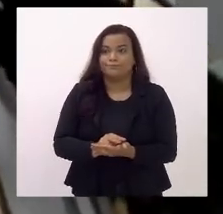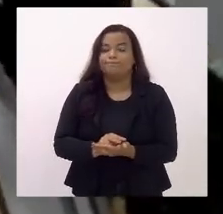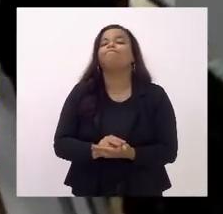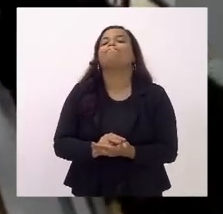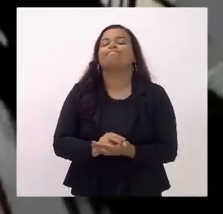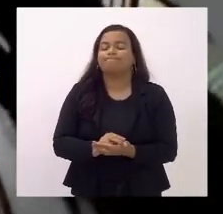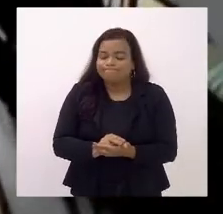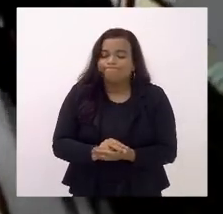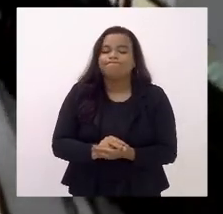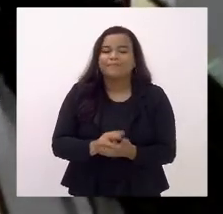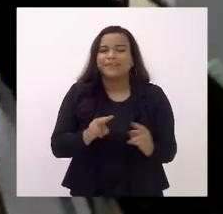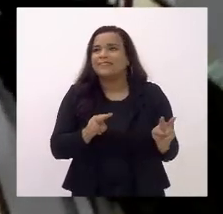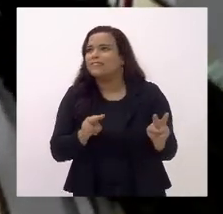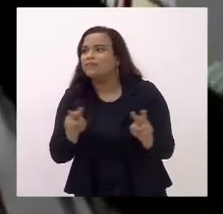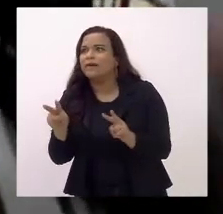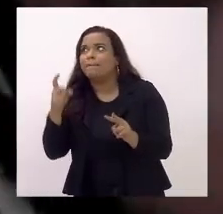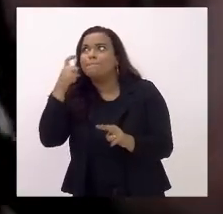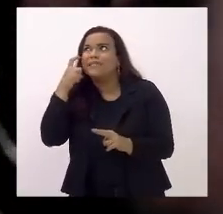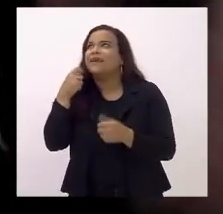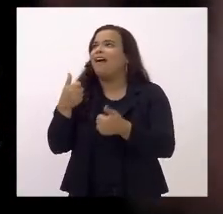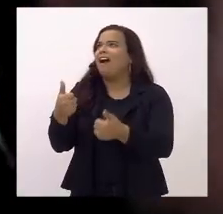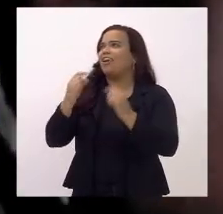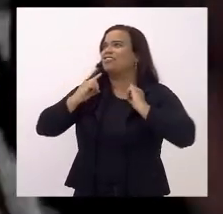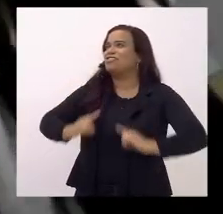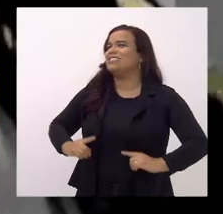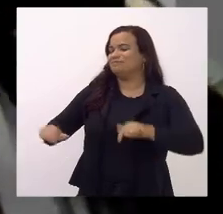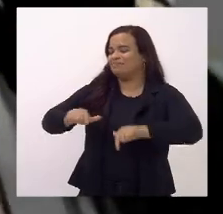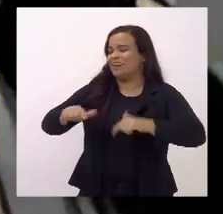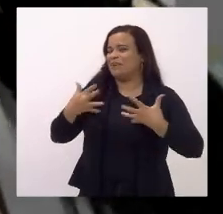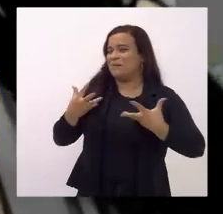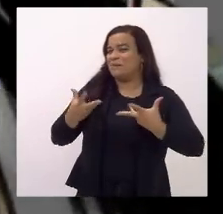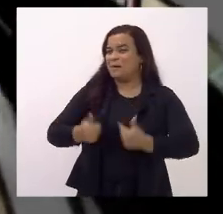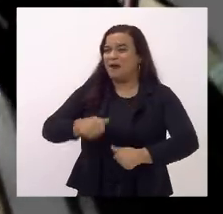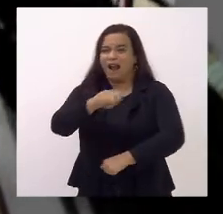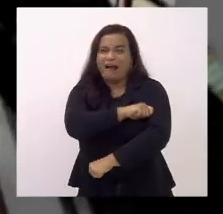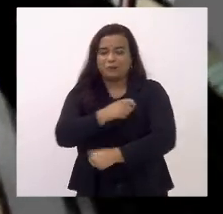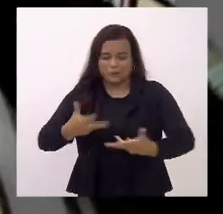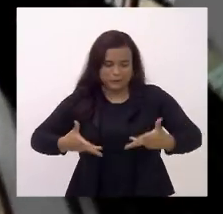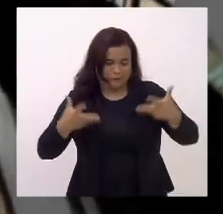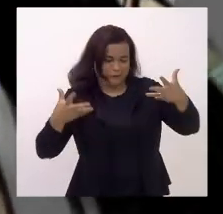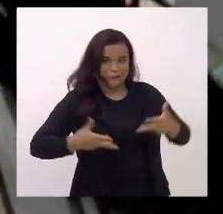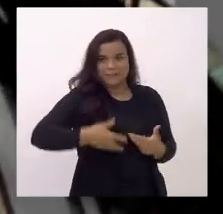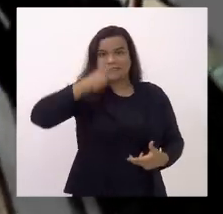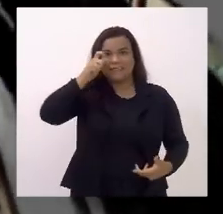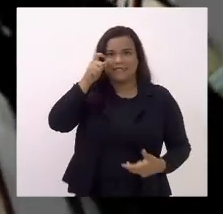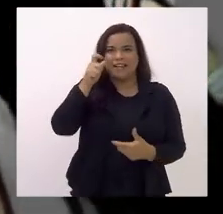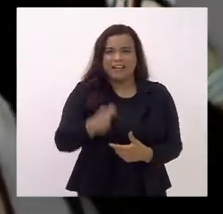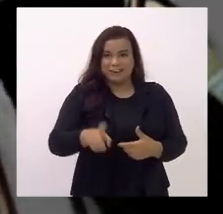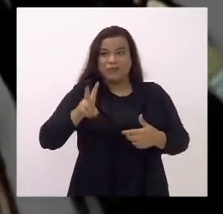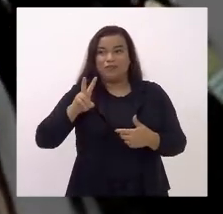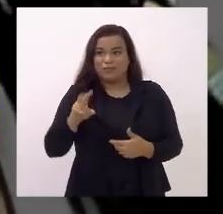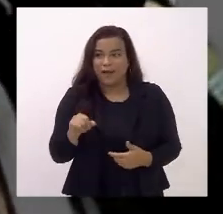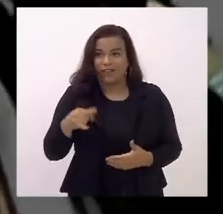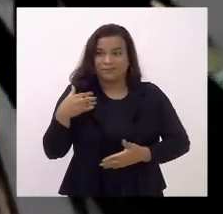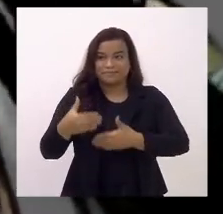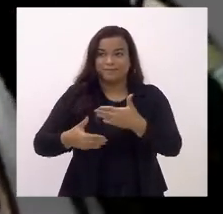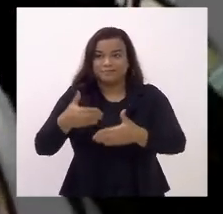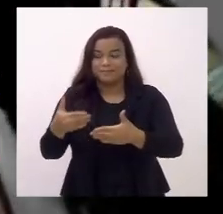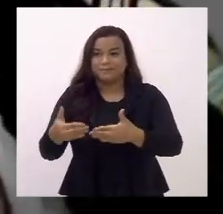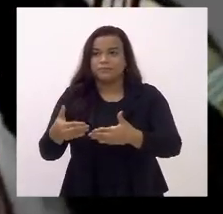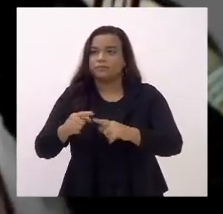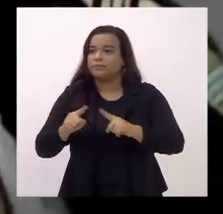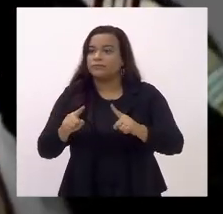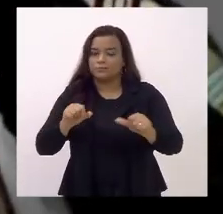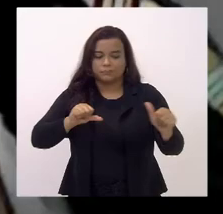com condições de trabalho, com condições, né, que levem o aluno a ter mais interesse em permanecer na escola,